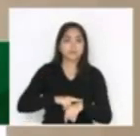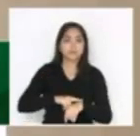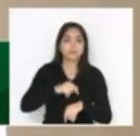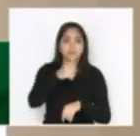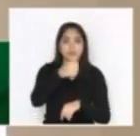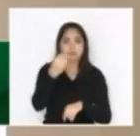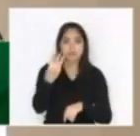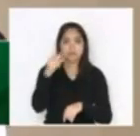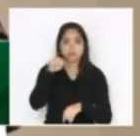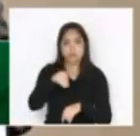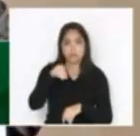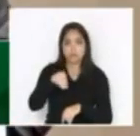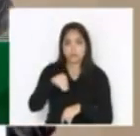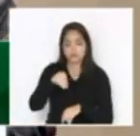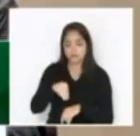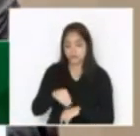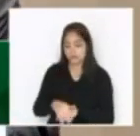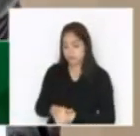13 minutos, deputado.